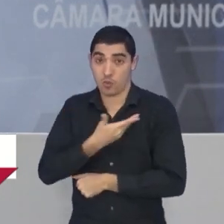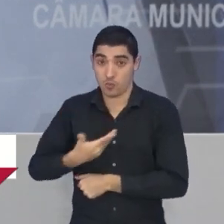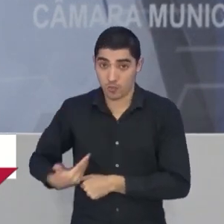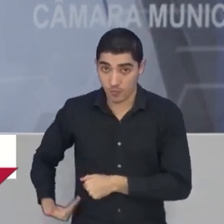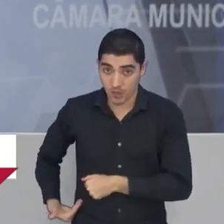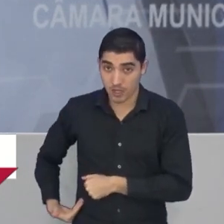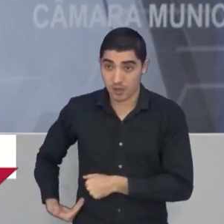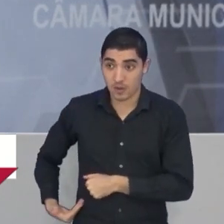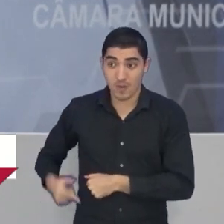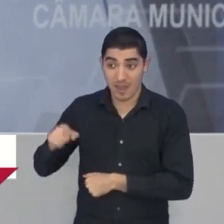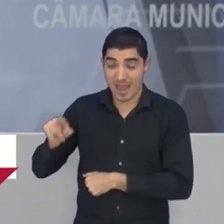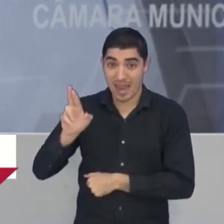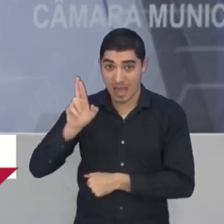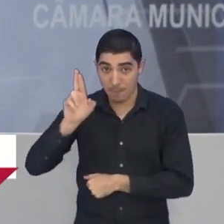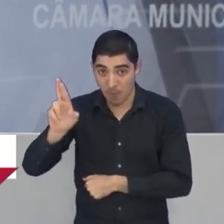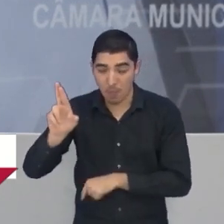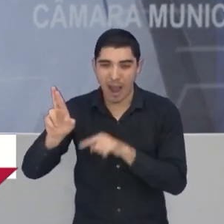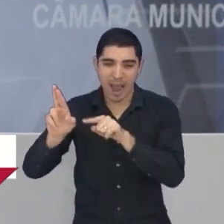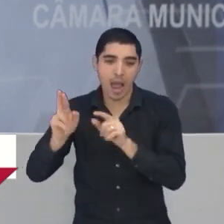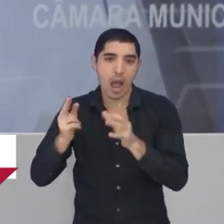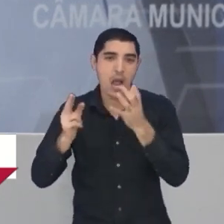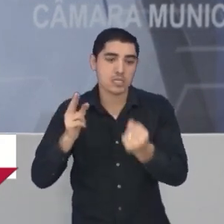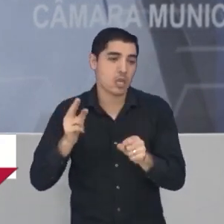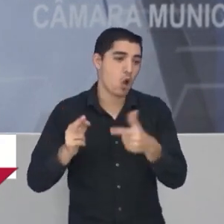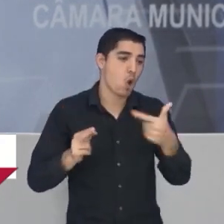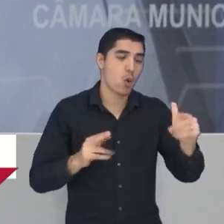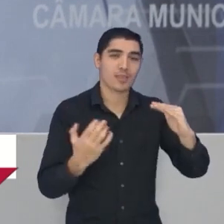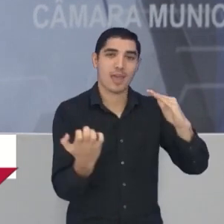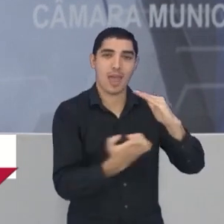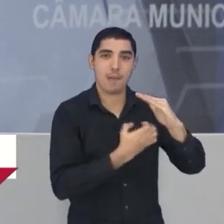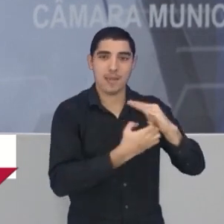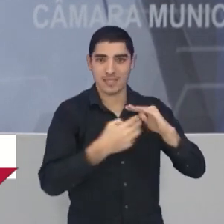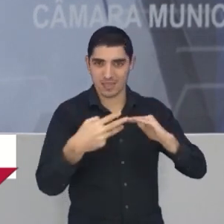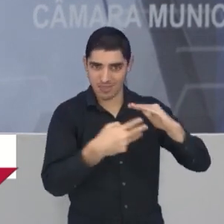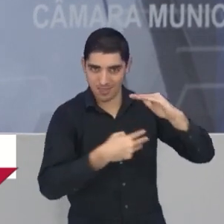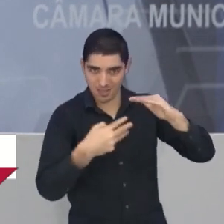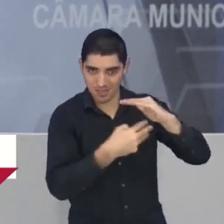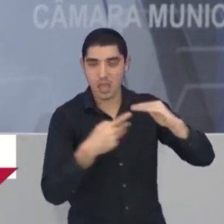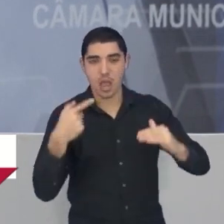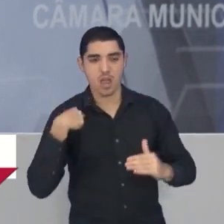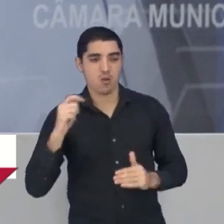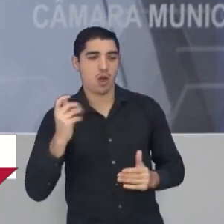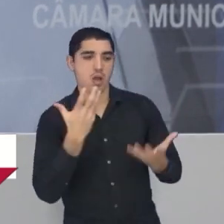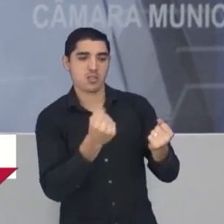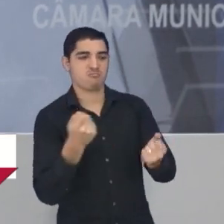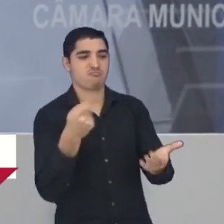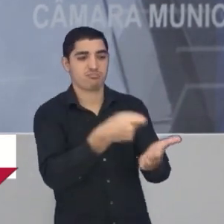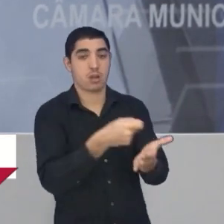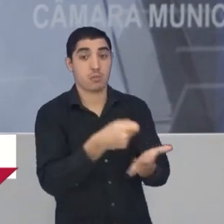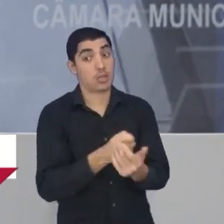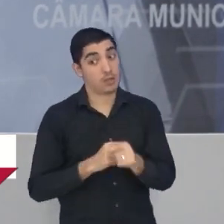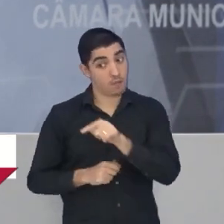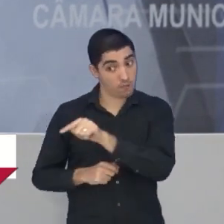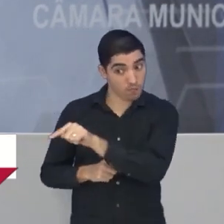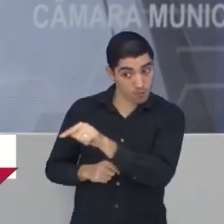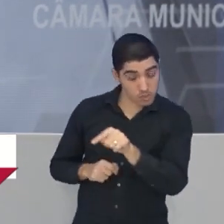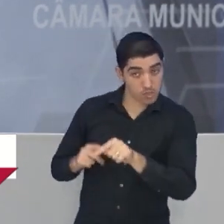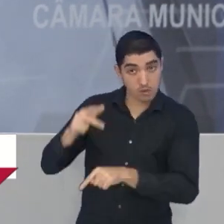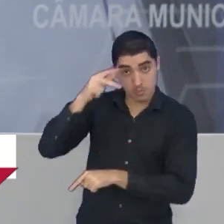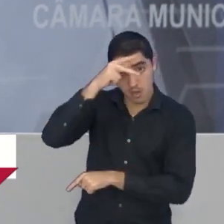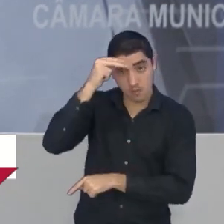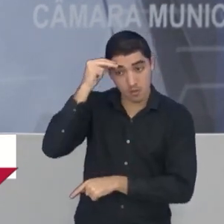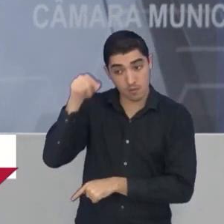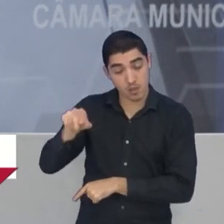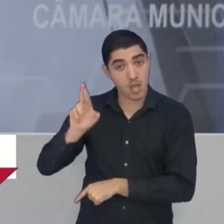setor vocês tornam-se automaticamente responsáveis pelo acompanhamento e fiscalização da execução